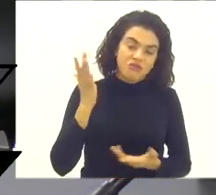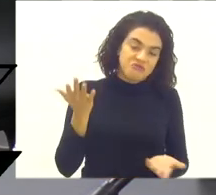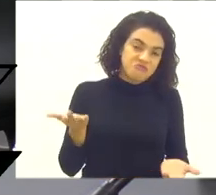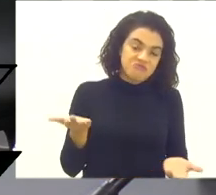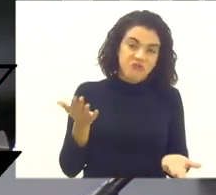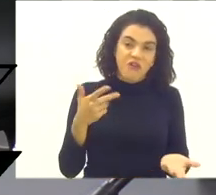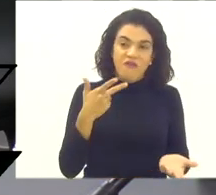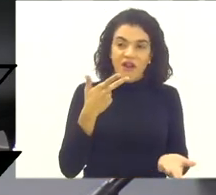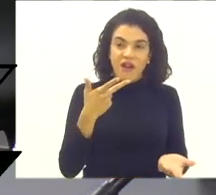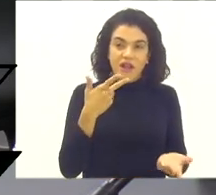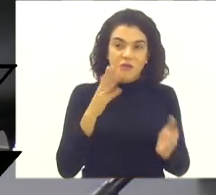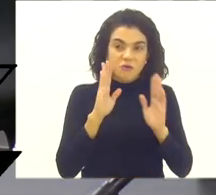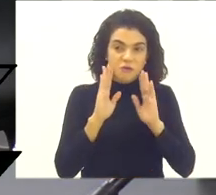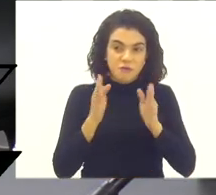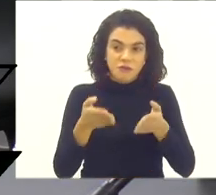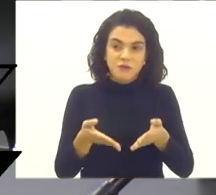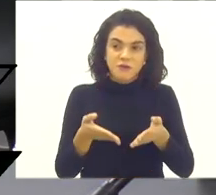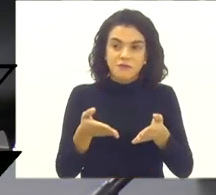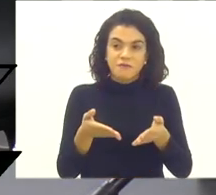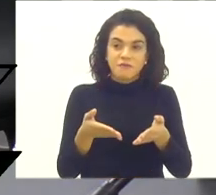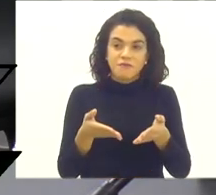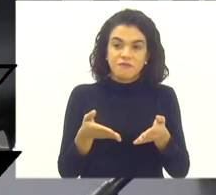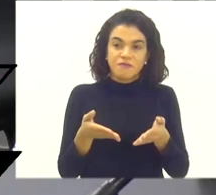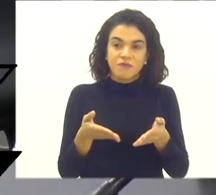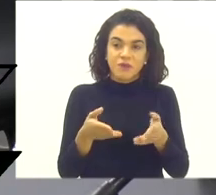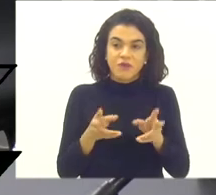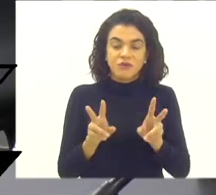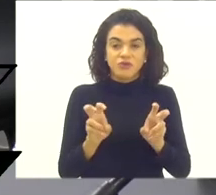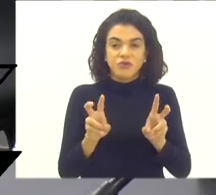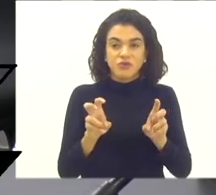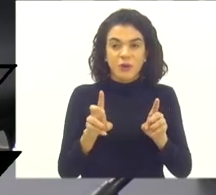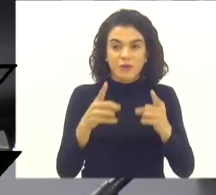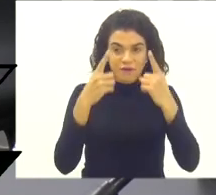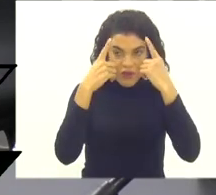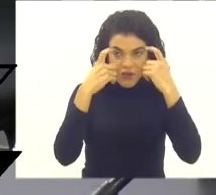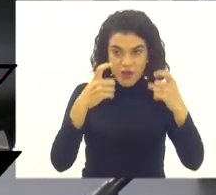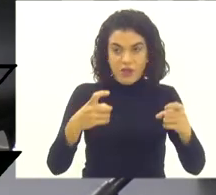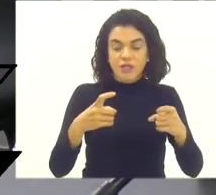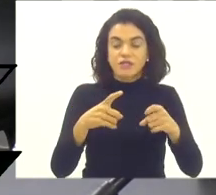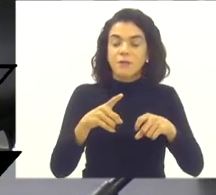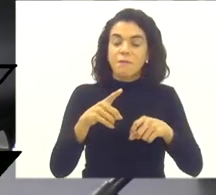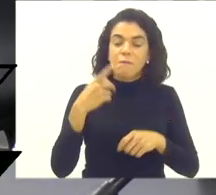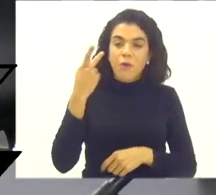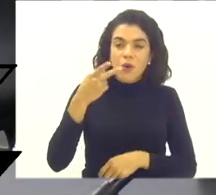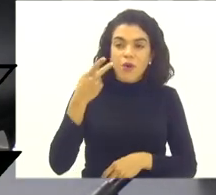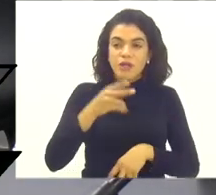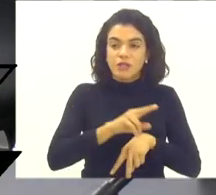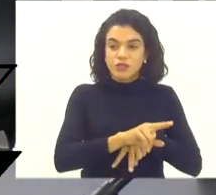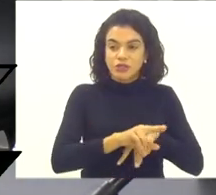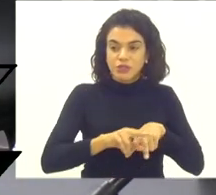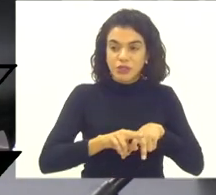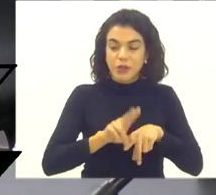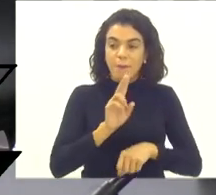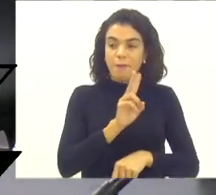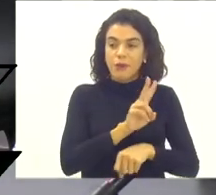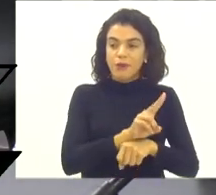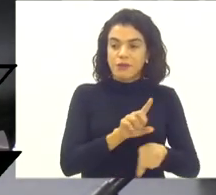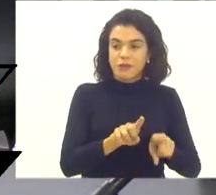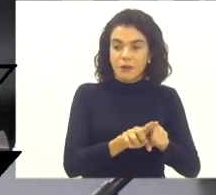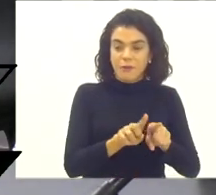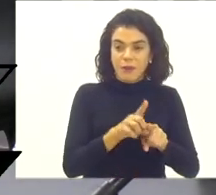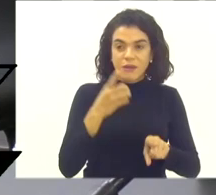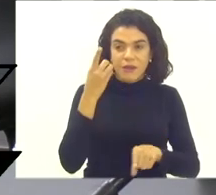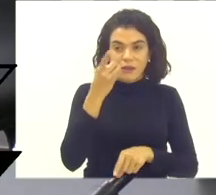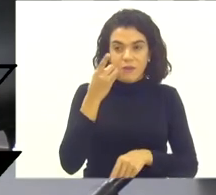aí eu falando especificamente da da questão da violência política de gênero com com a proteção também das